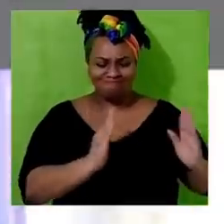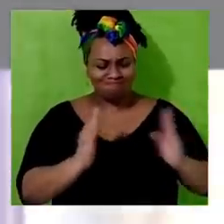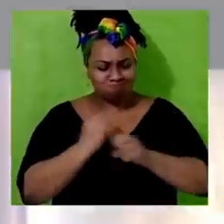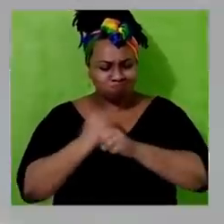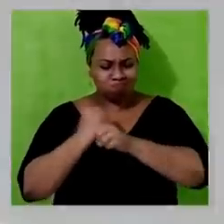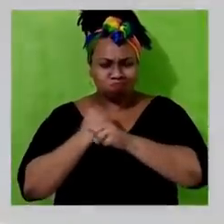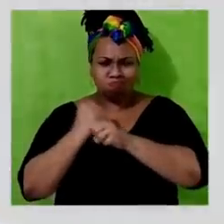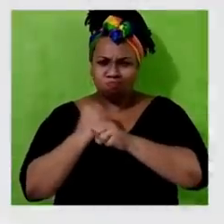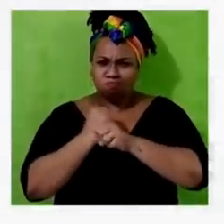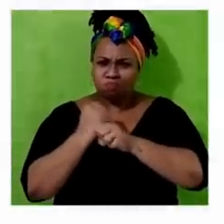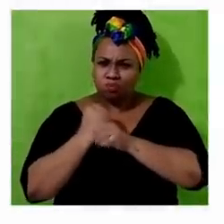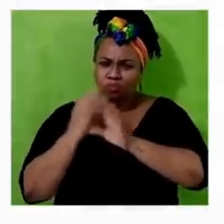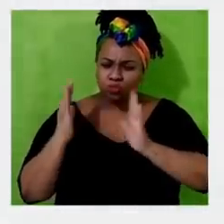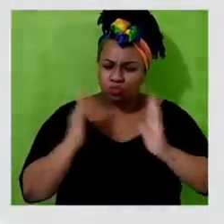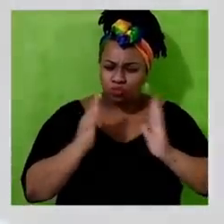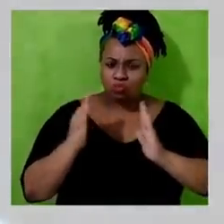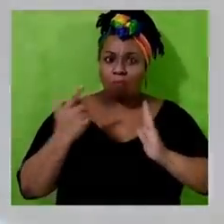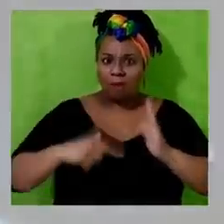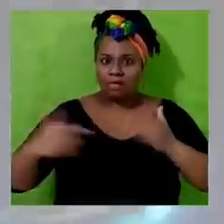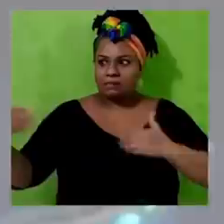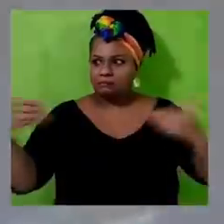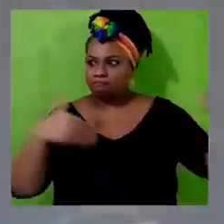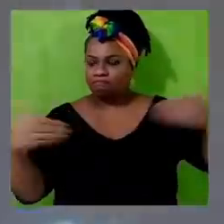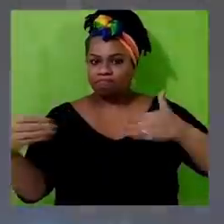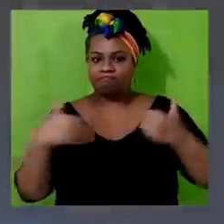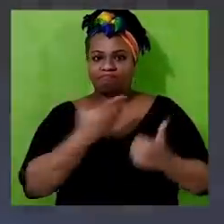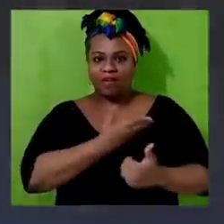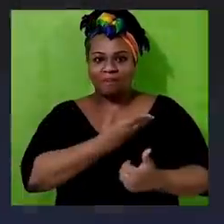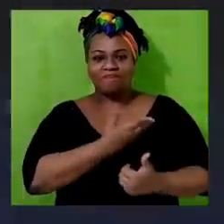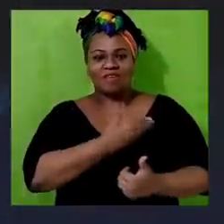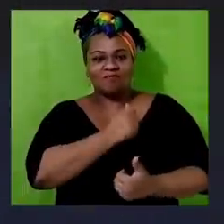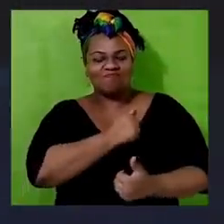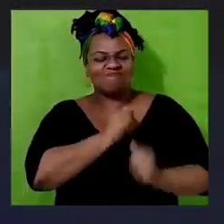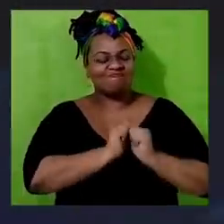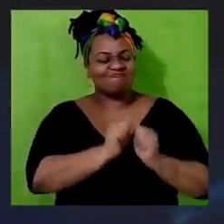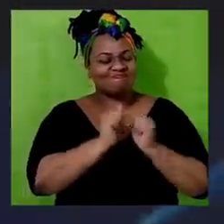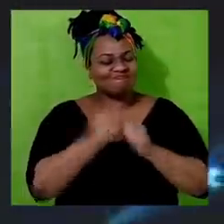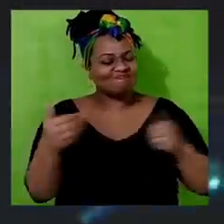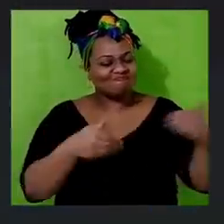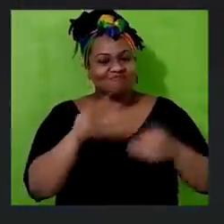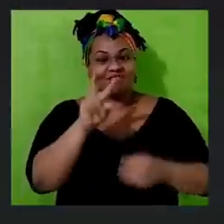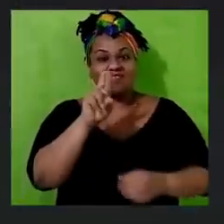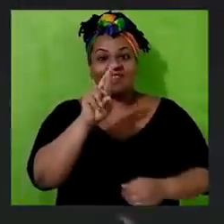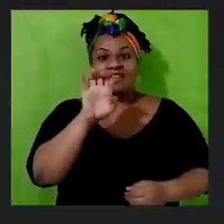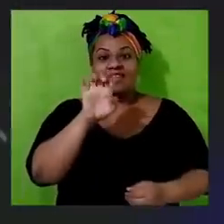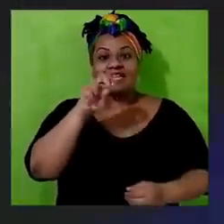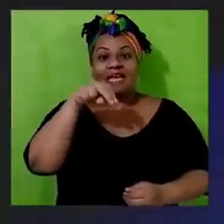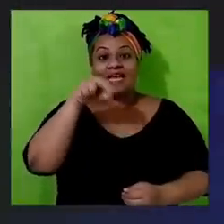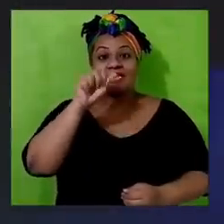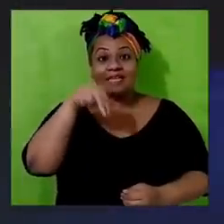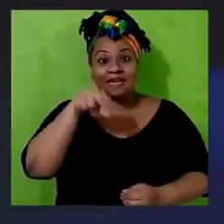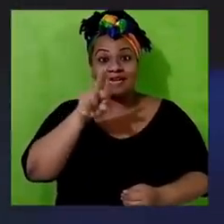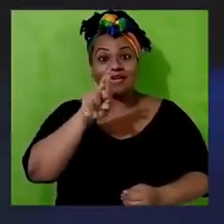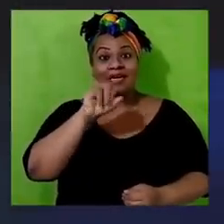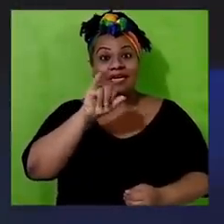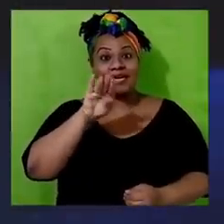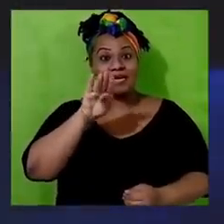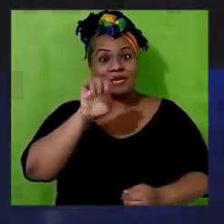E durante esse tempo, outros companheiros vieram chegando, Renan Ribeiro,